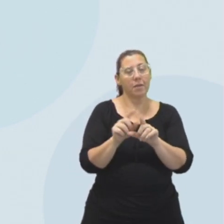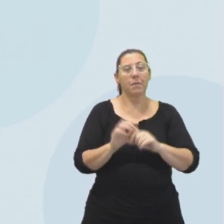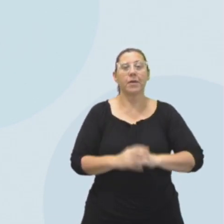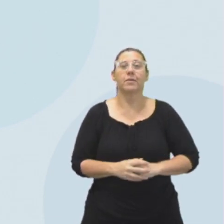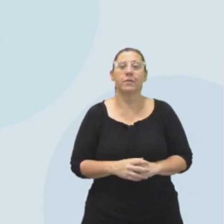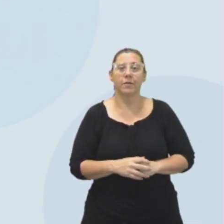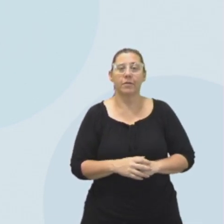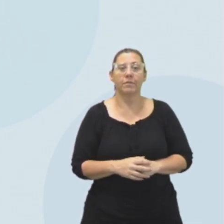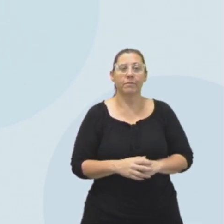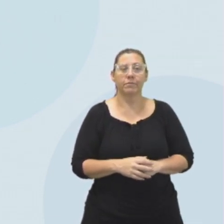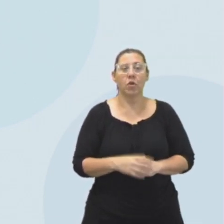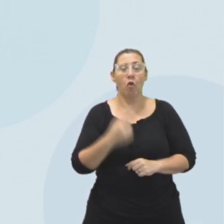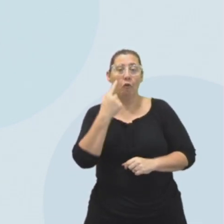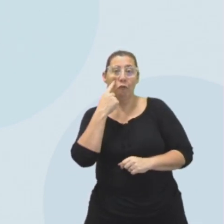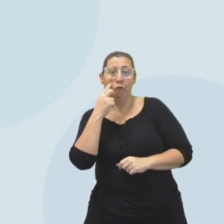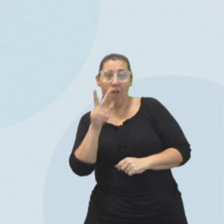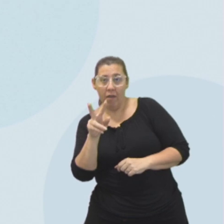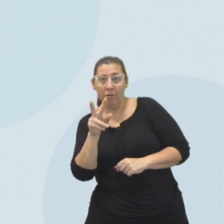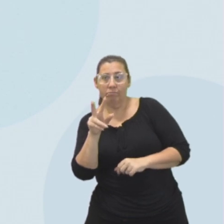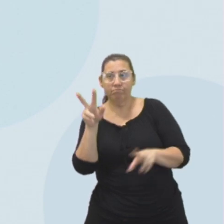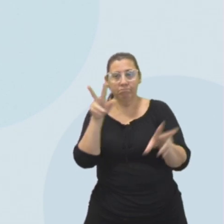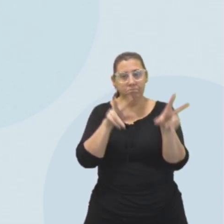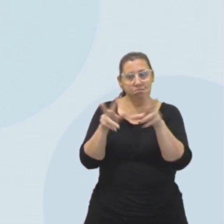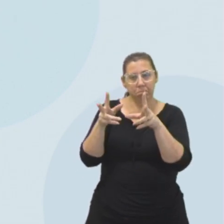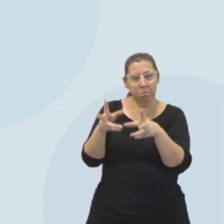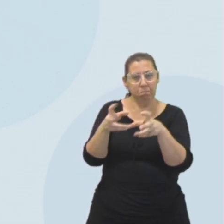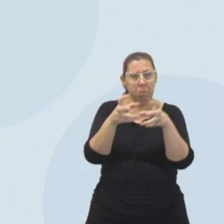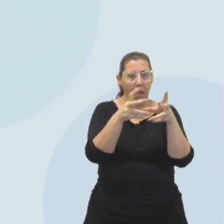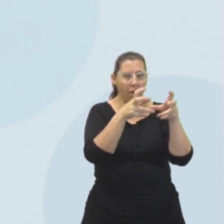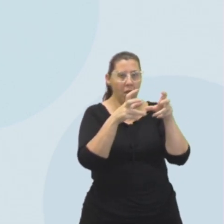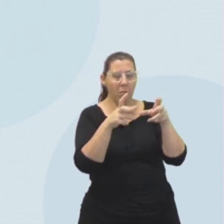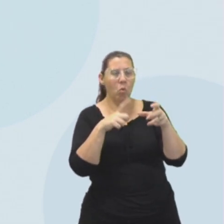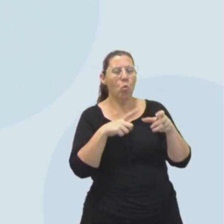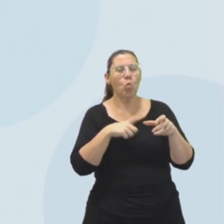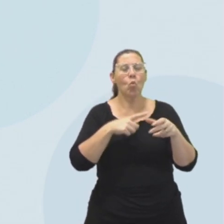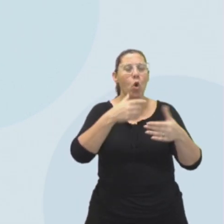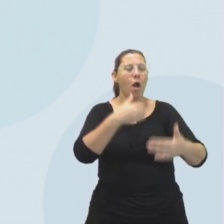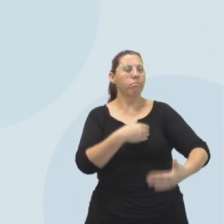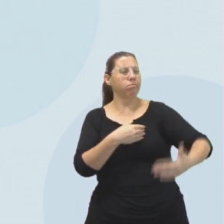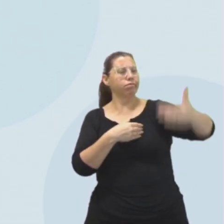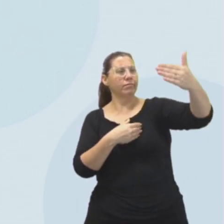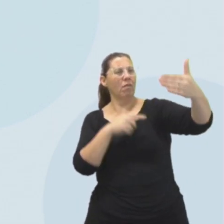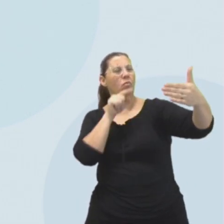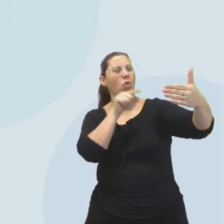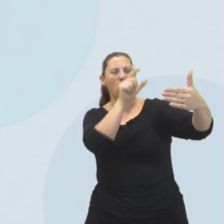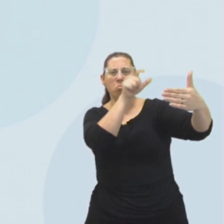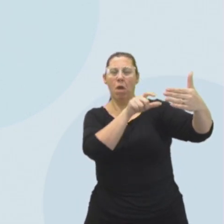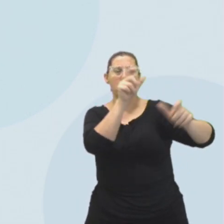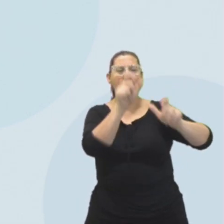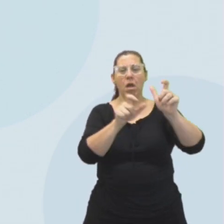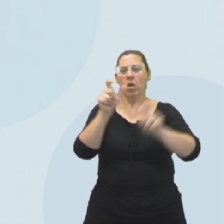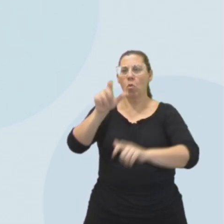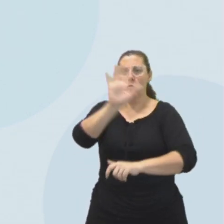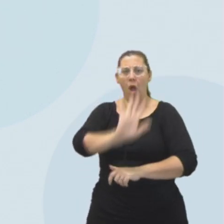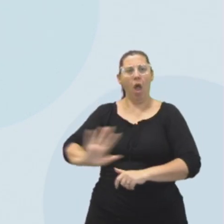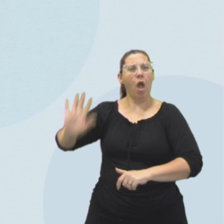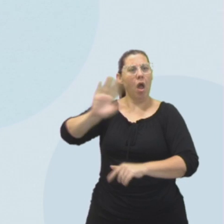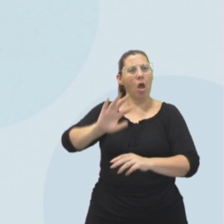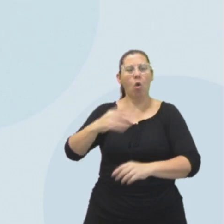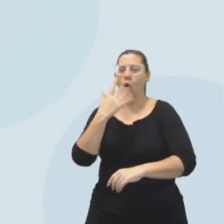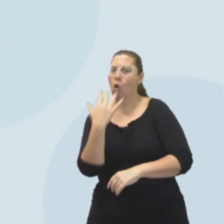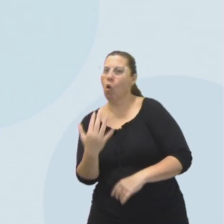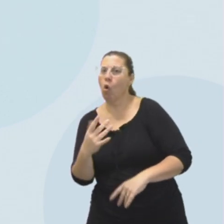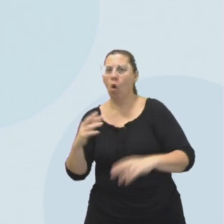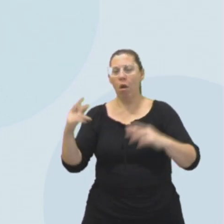basicamente o ver, o visualizar, o ter diante de nós as situações, as pessoas, os cenários, as cores, as